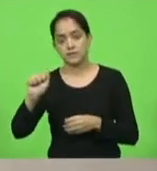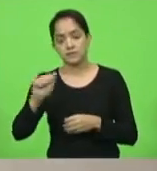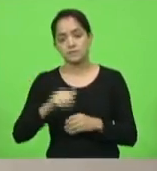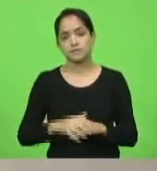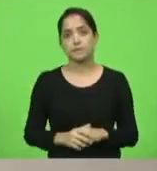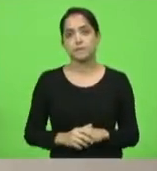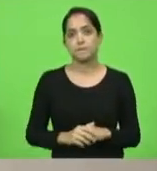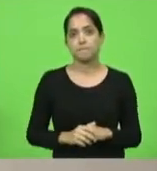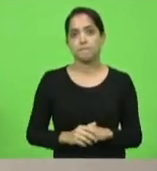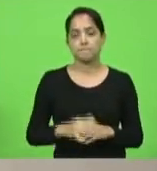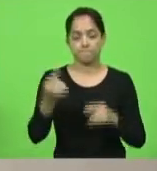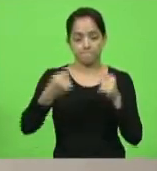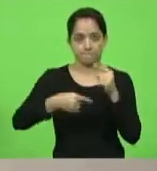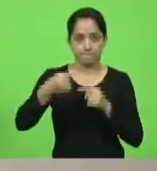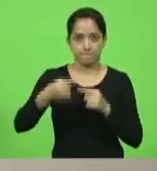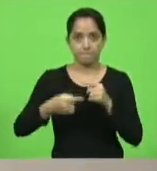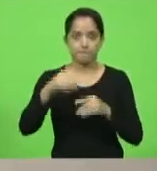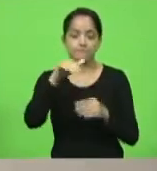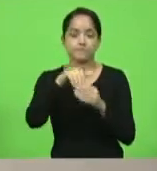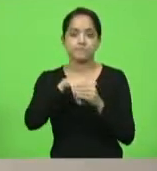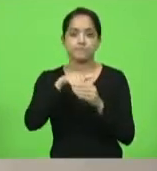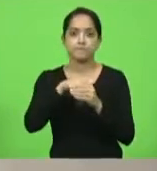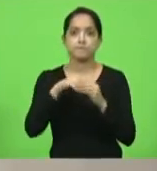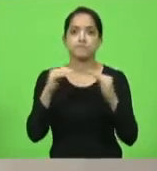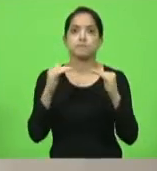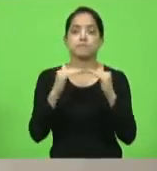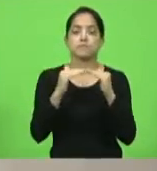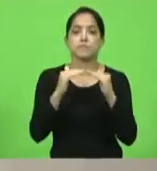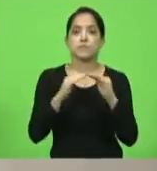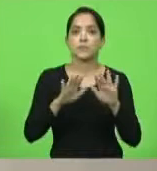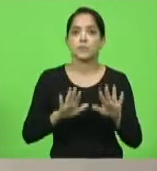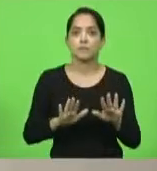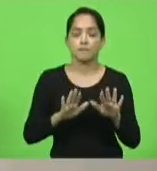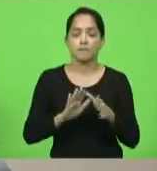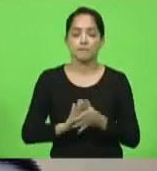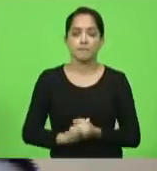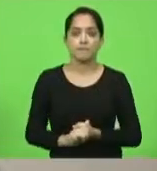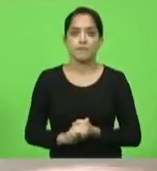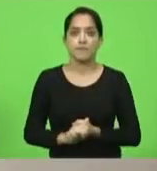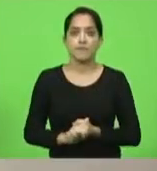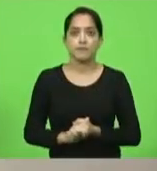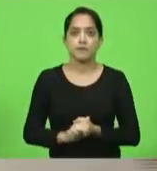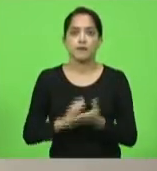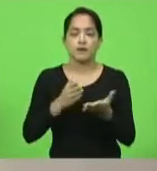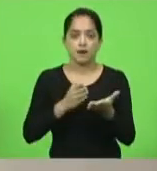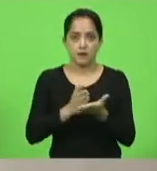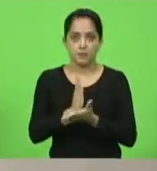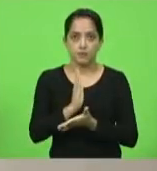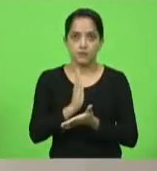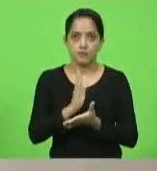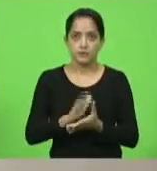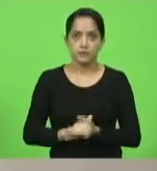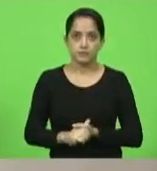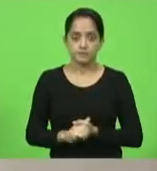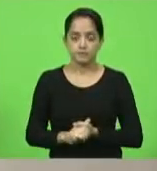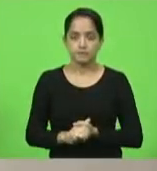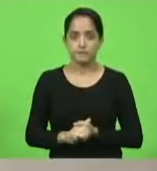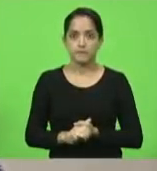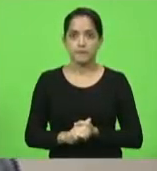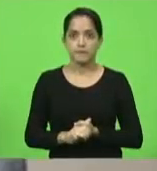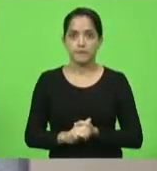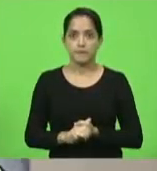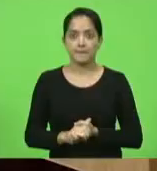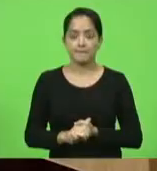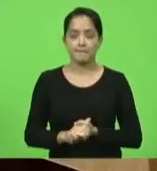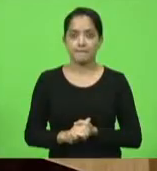discussão. Não havendo quem queira discutir, em votação, deputados que aprovam, permaneçam como se encontram. Falou sobre a reunião aqui que teve